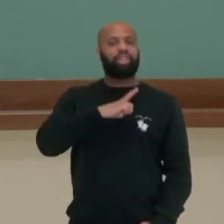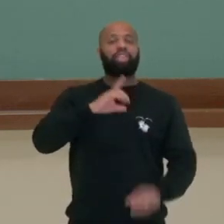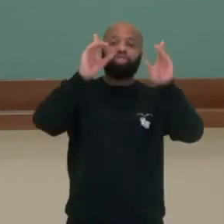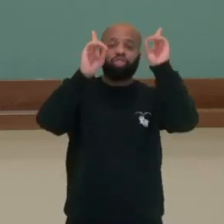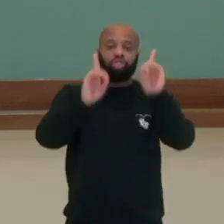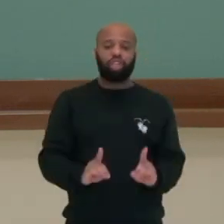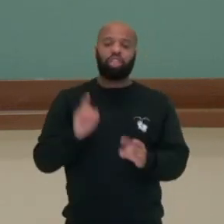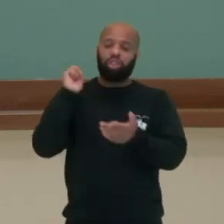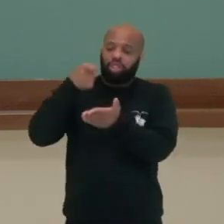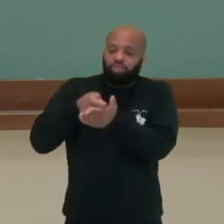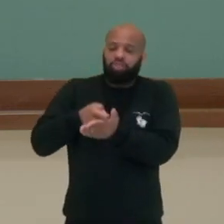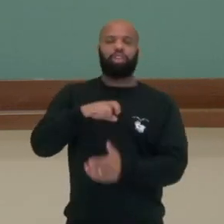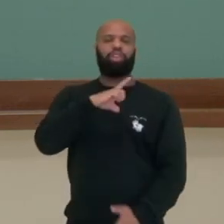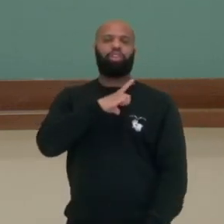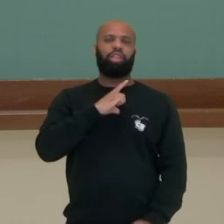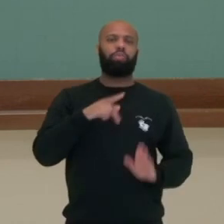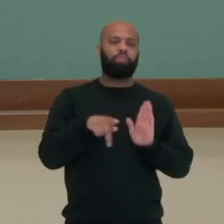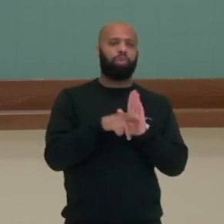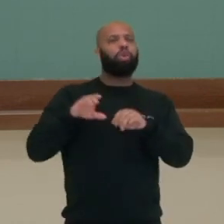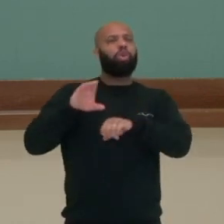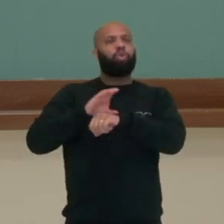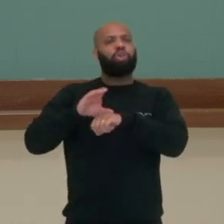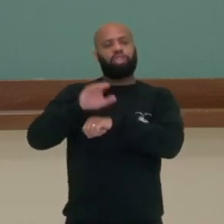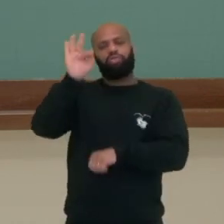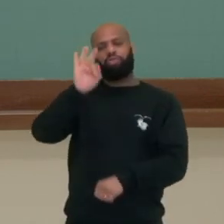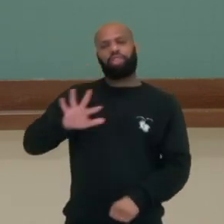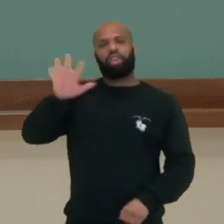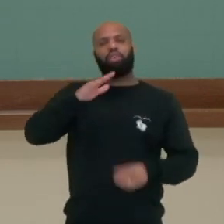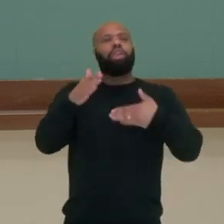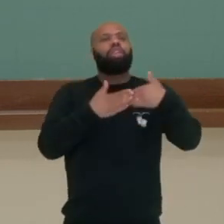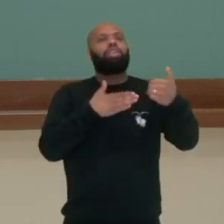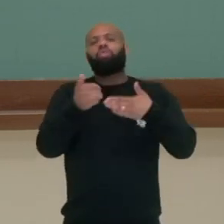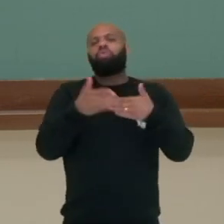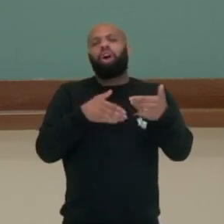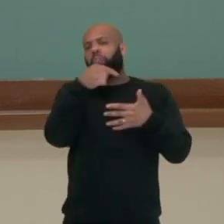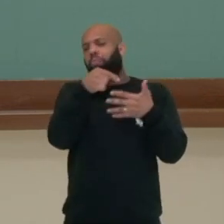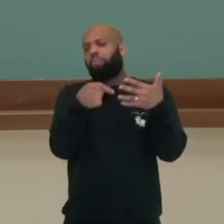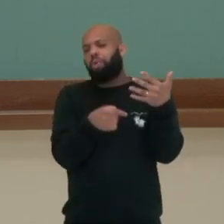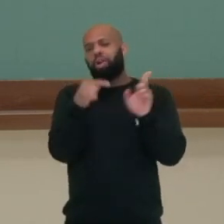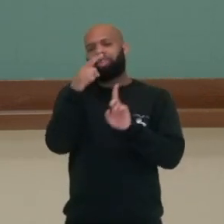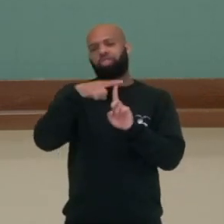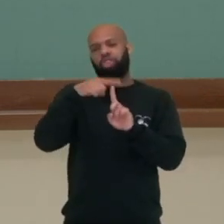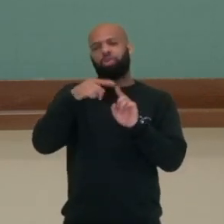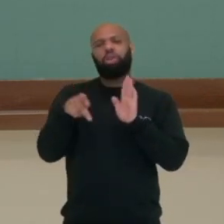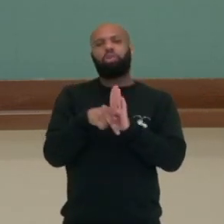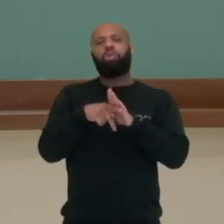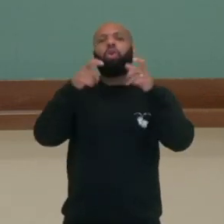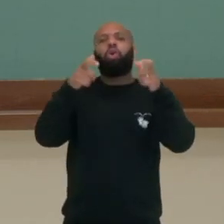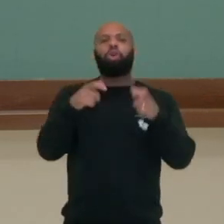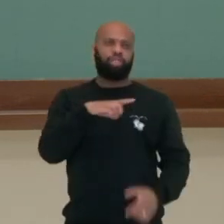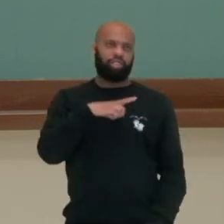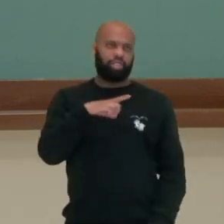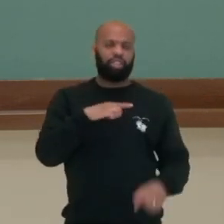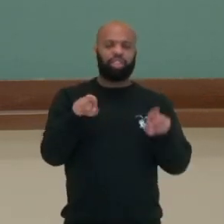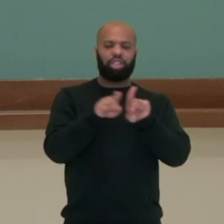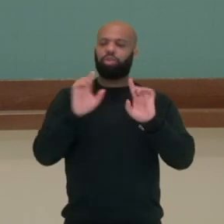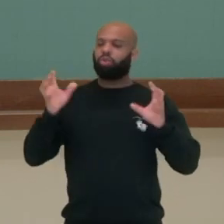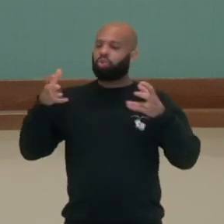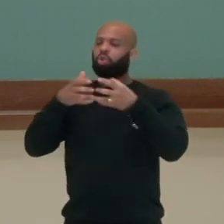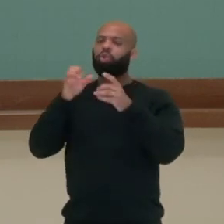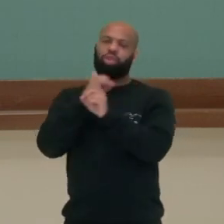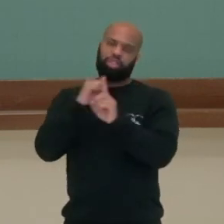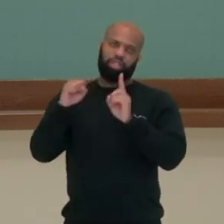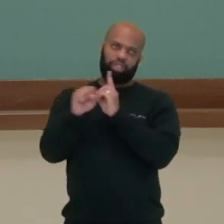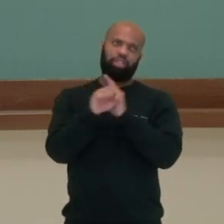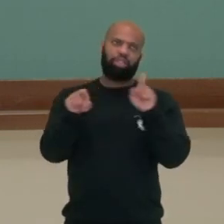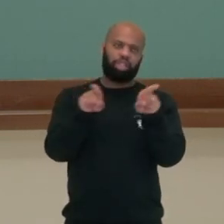direitos e deveres presentes na Constituição, não importando nenhum tipo de origem, de classe social,